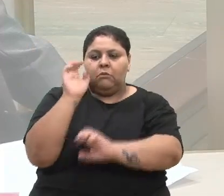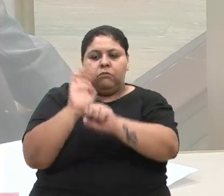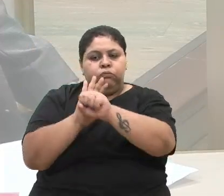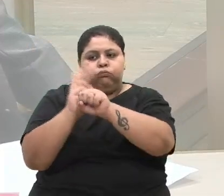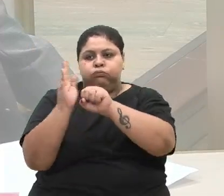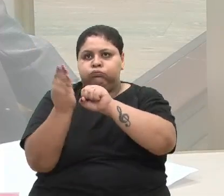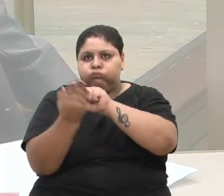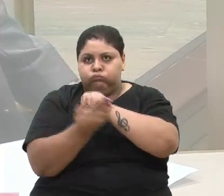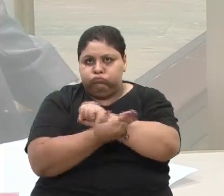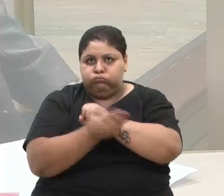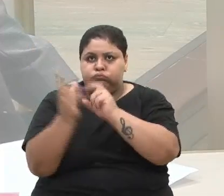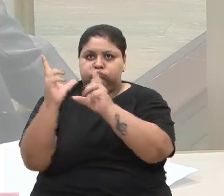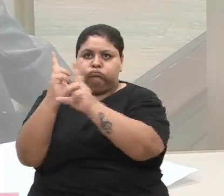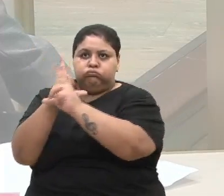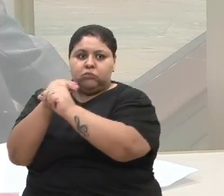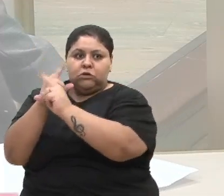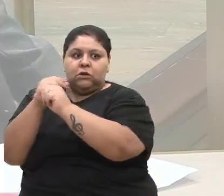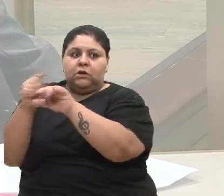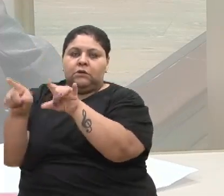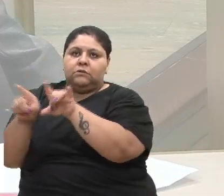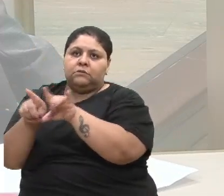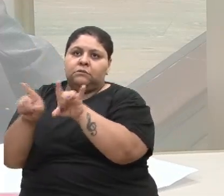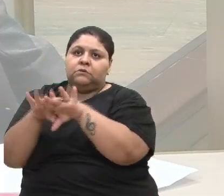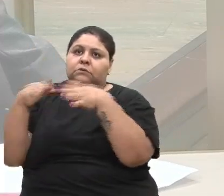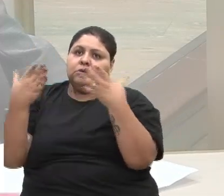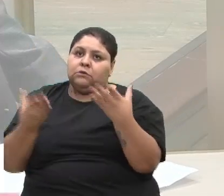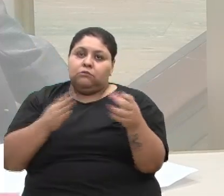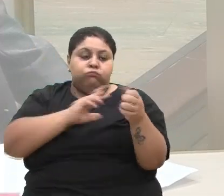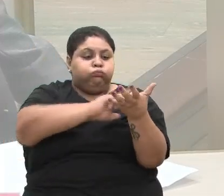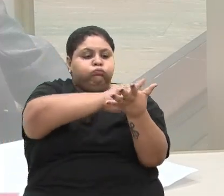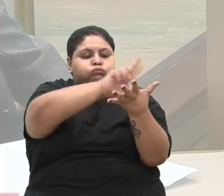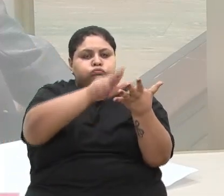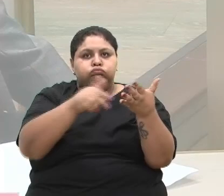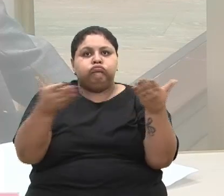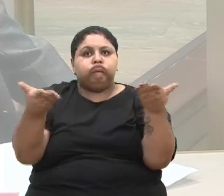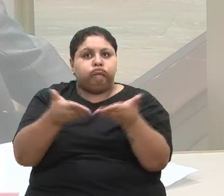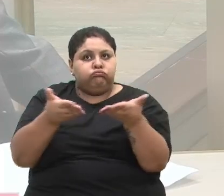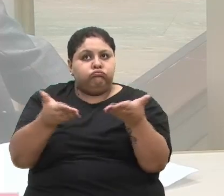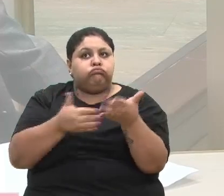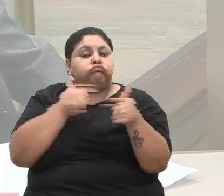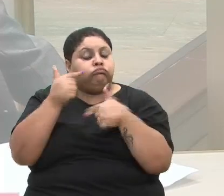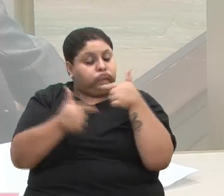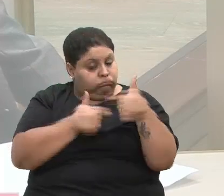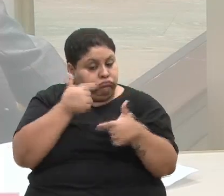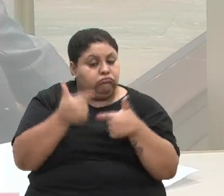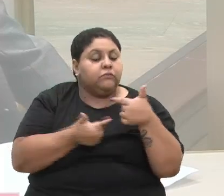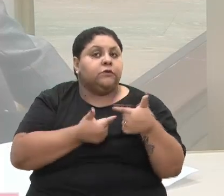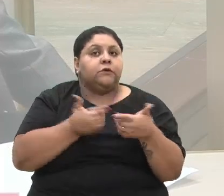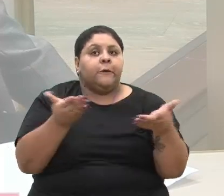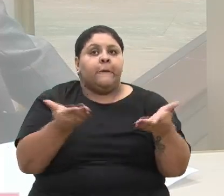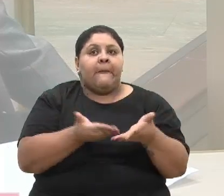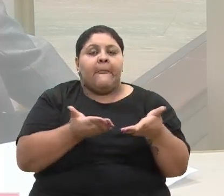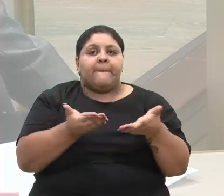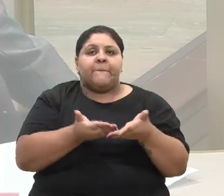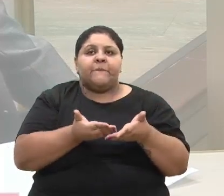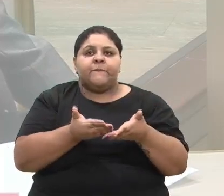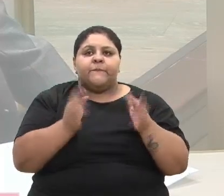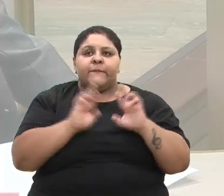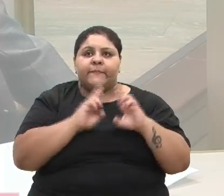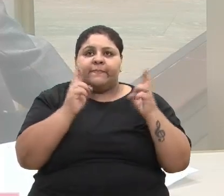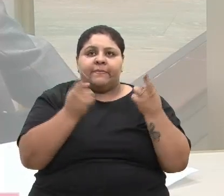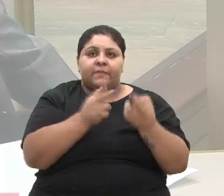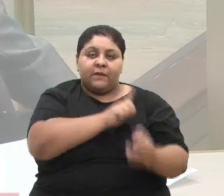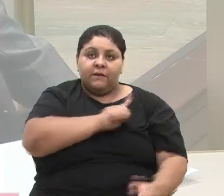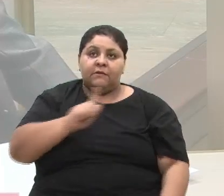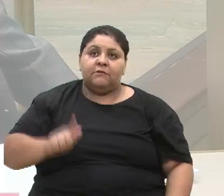a uma epidemia de dengue, enfim, uma série de situações, mas já vem sendo trabalhado. Inclusive, hoje nós teremos, né, reunião com o governo